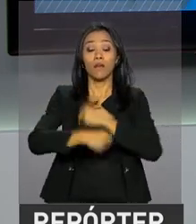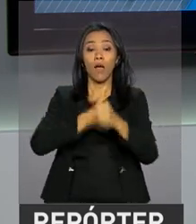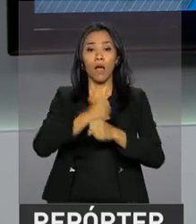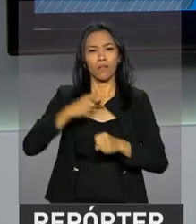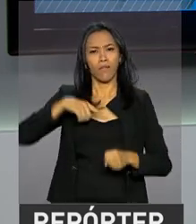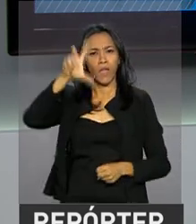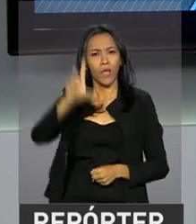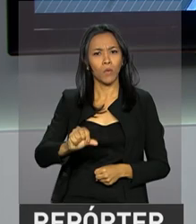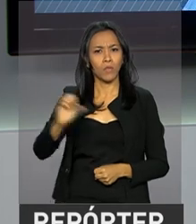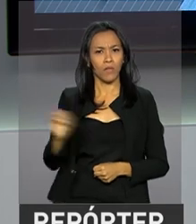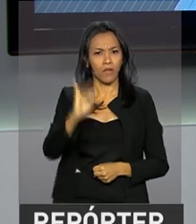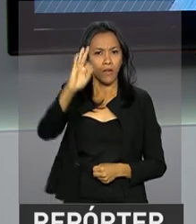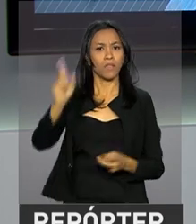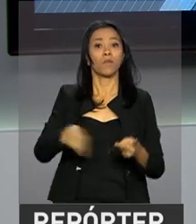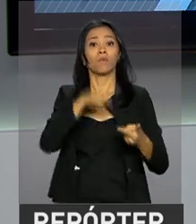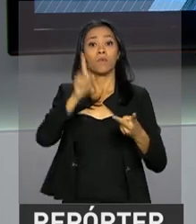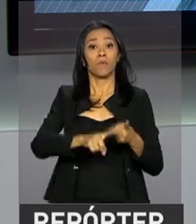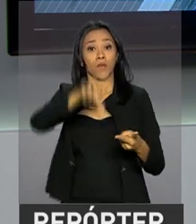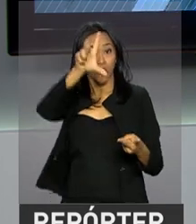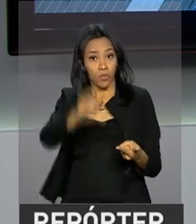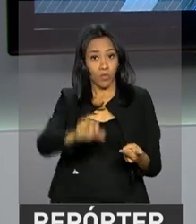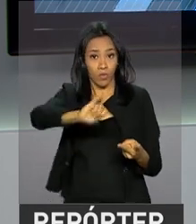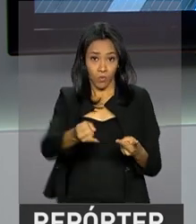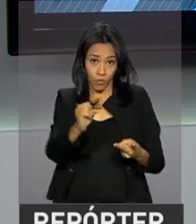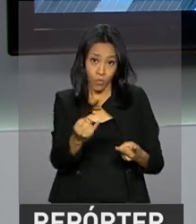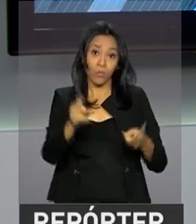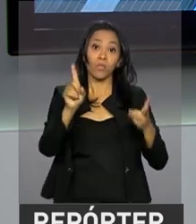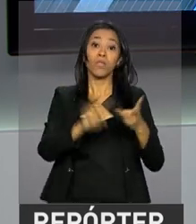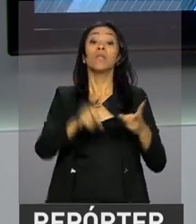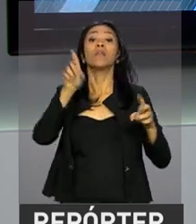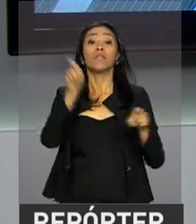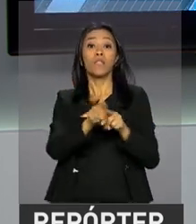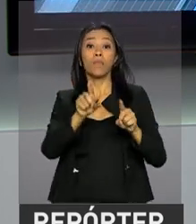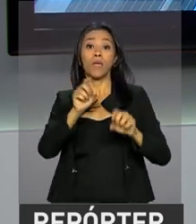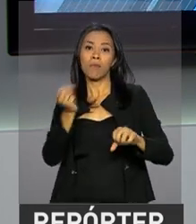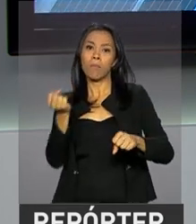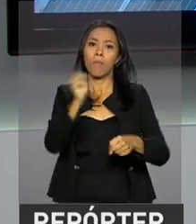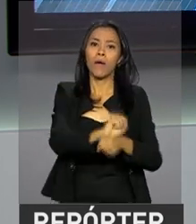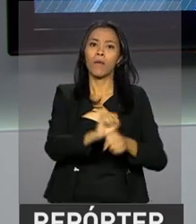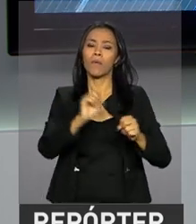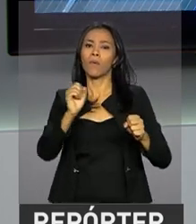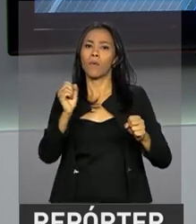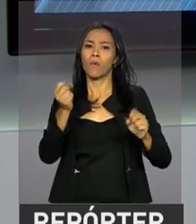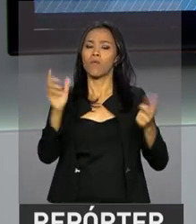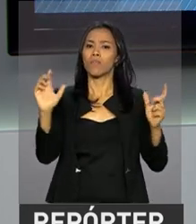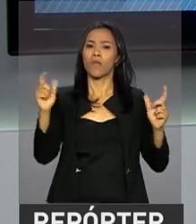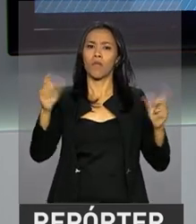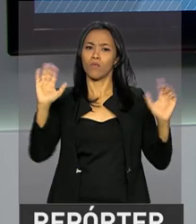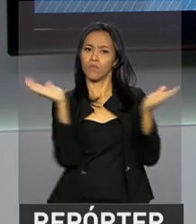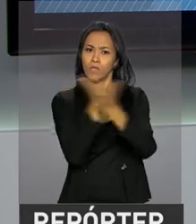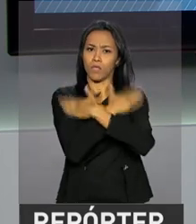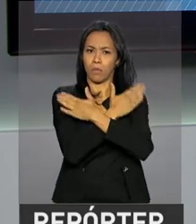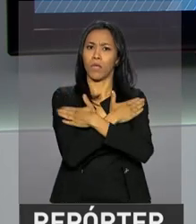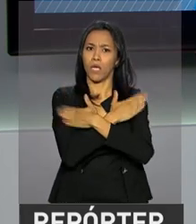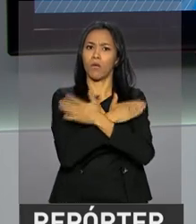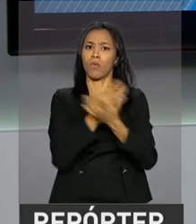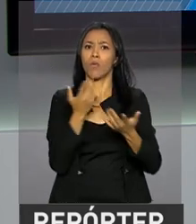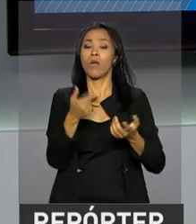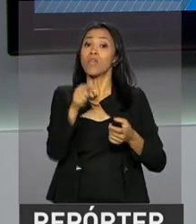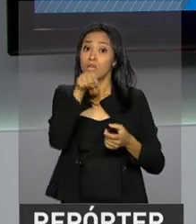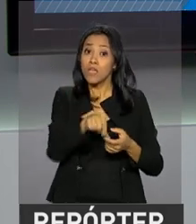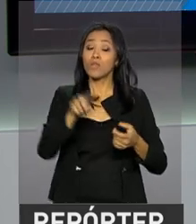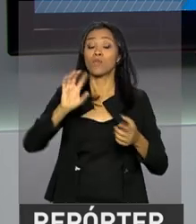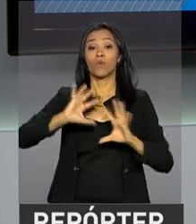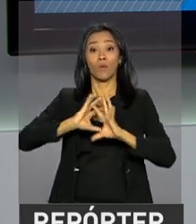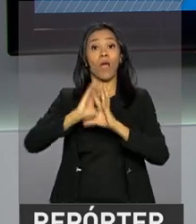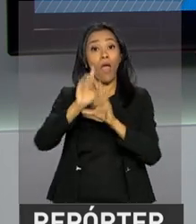expressiva queda da taxa básica de juros e interrupção do crescimento do desemprego esses fatores contribuíram para a redução do